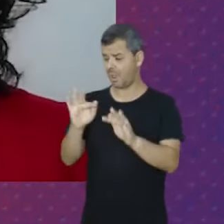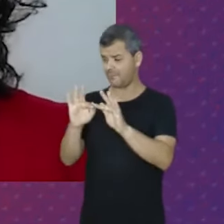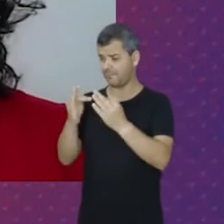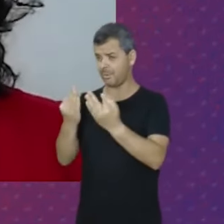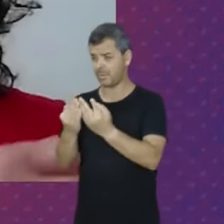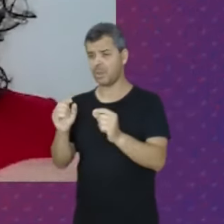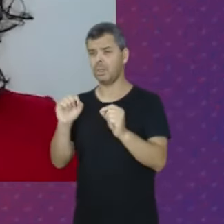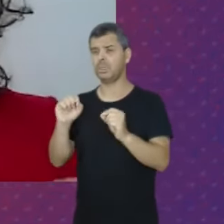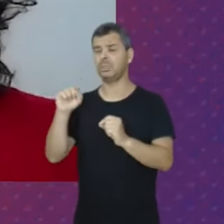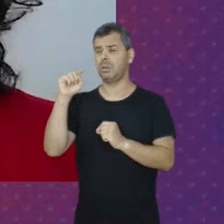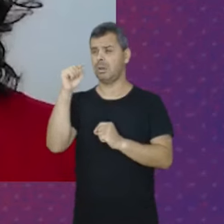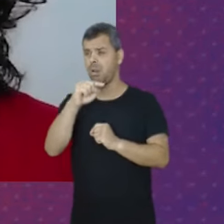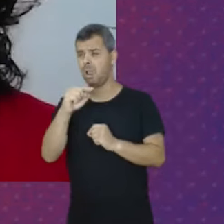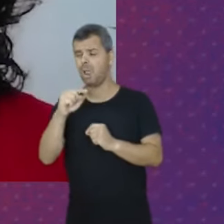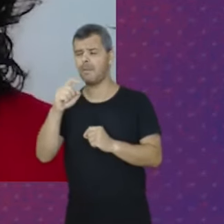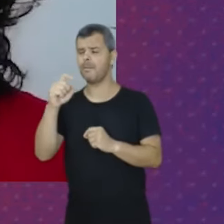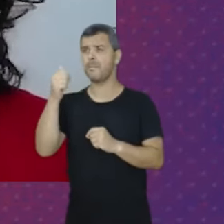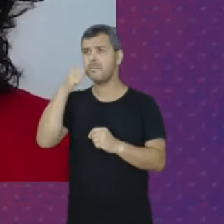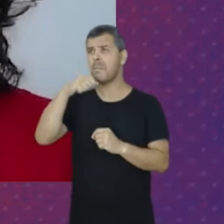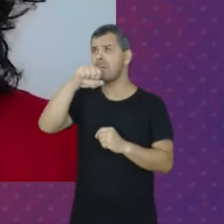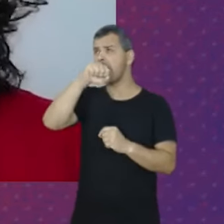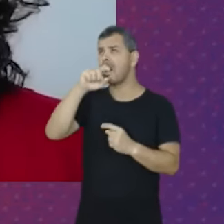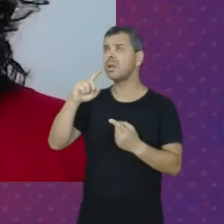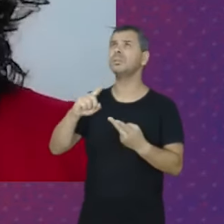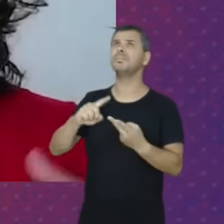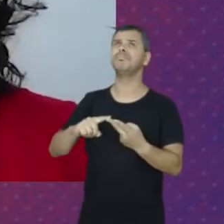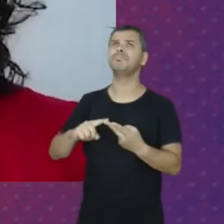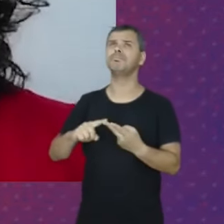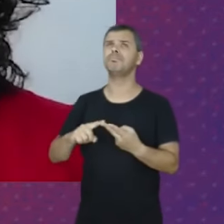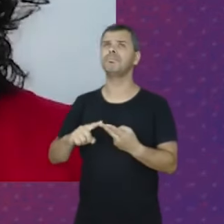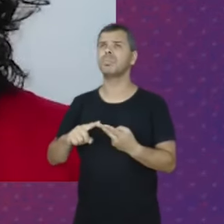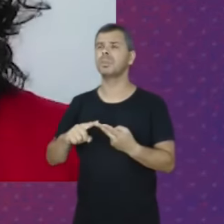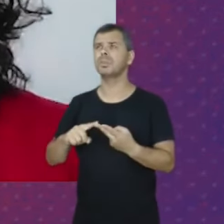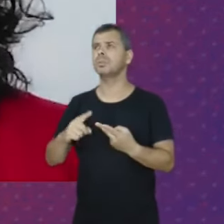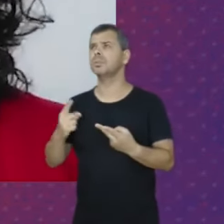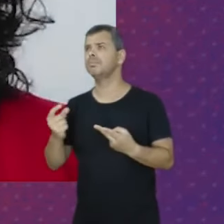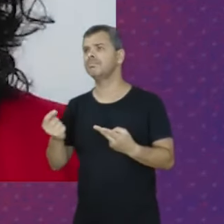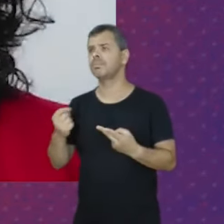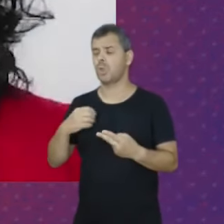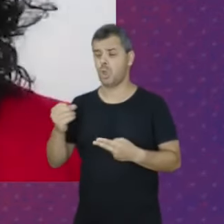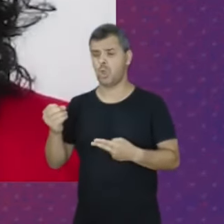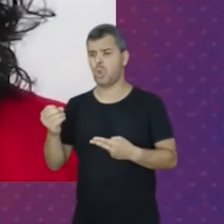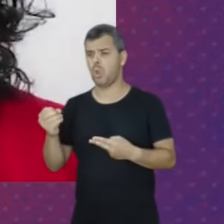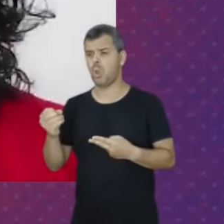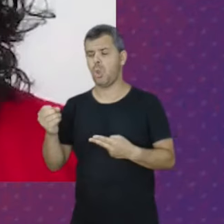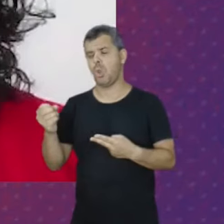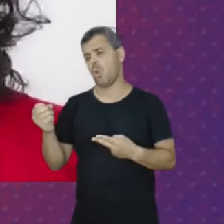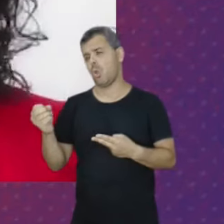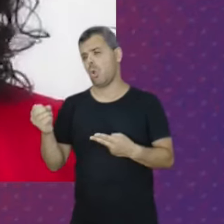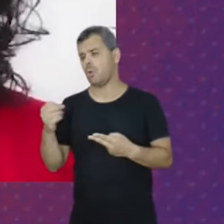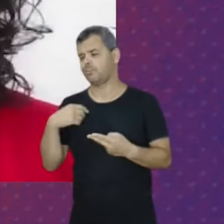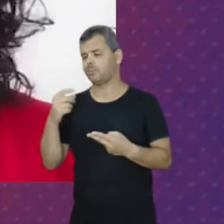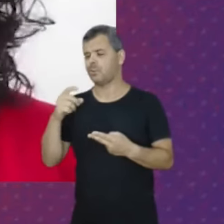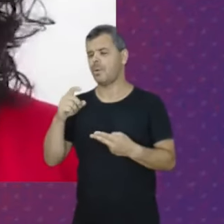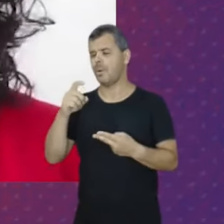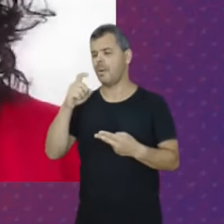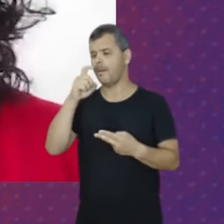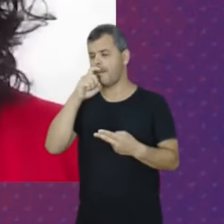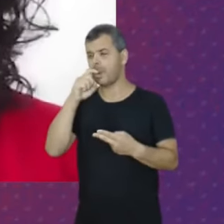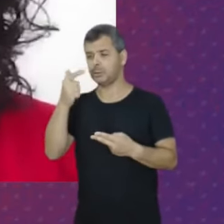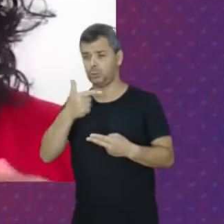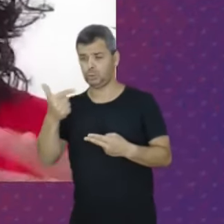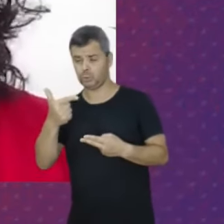família, lá a mãe com o seu novo companheiro, o padrasto, ou até com